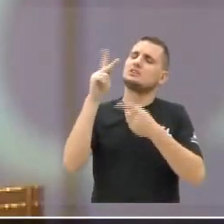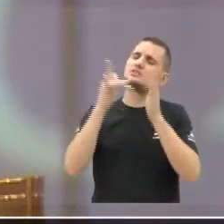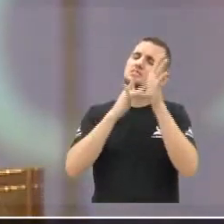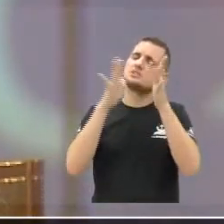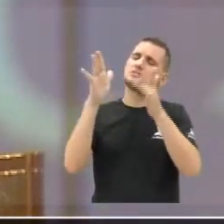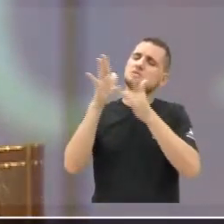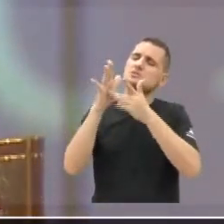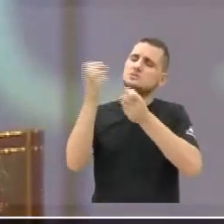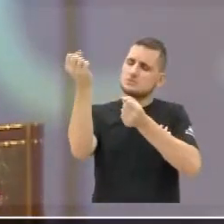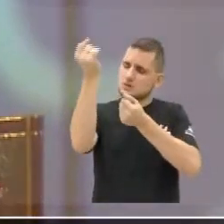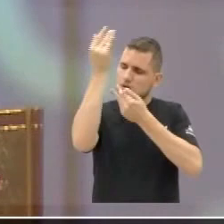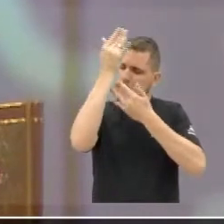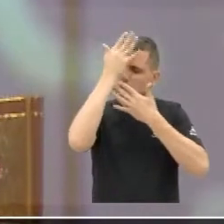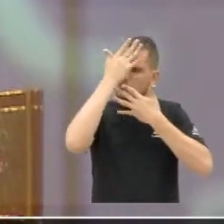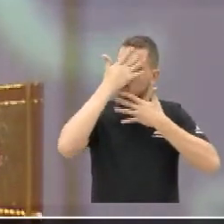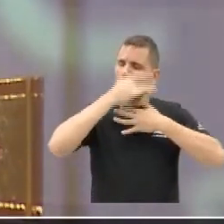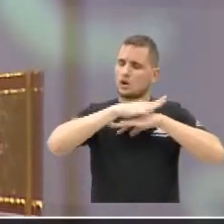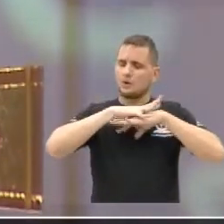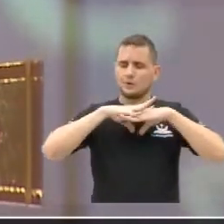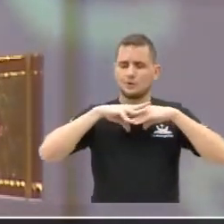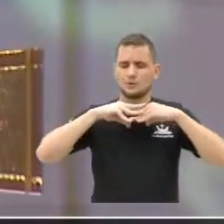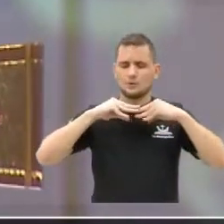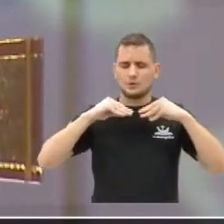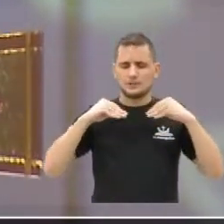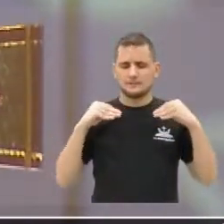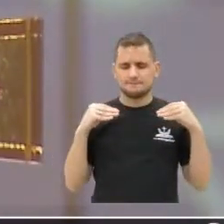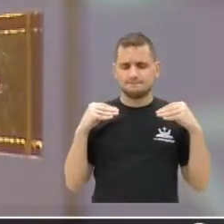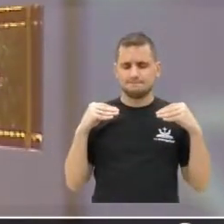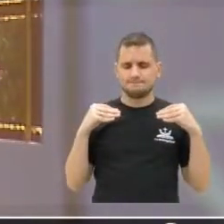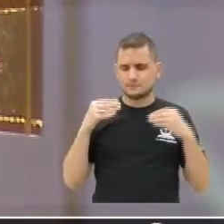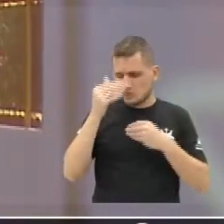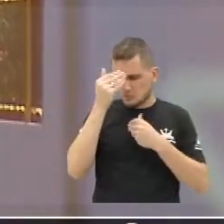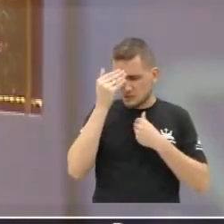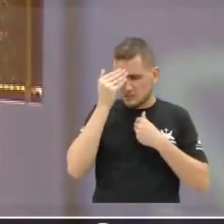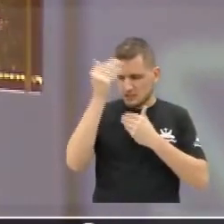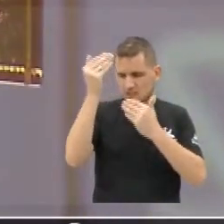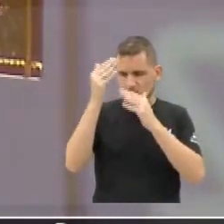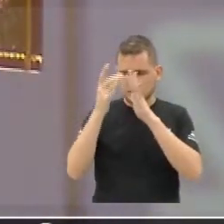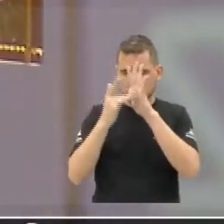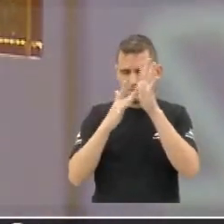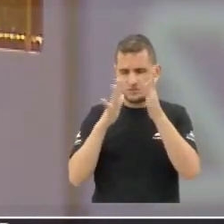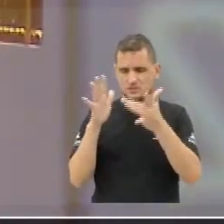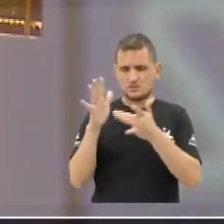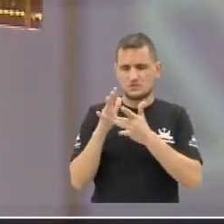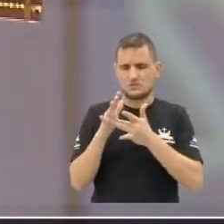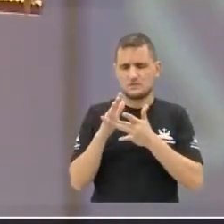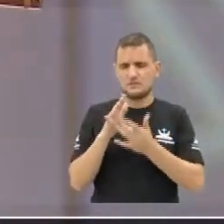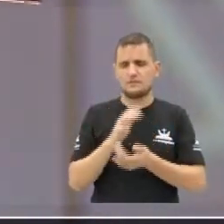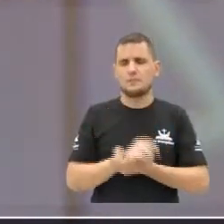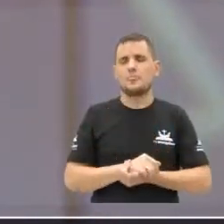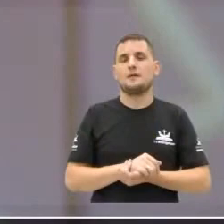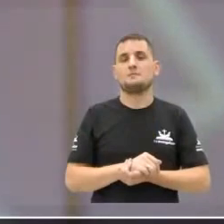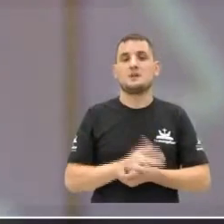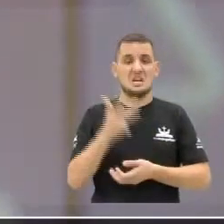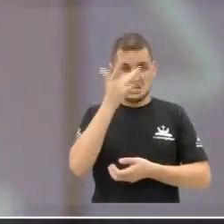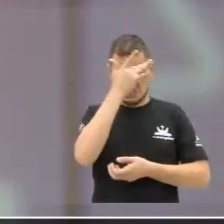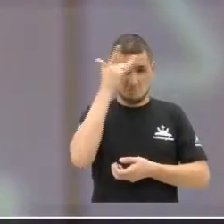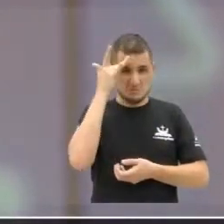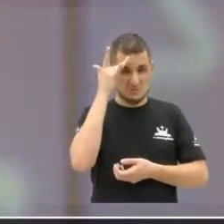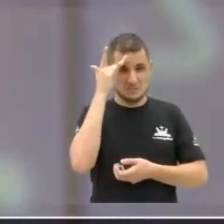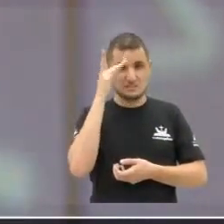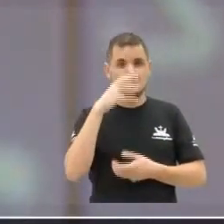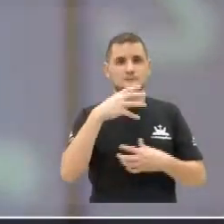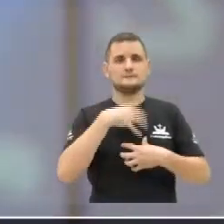Obrigado, Jesus. Obrigado, Jesus. Obrigado, Jesus. O medo de dormir no escuro. Quantos e